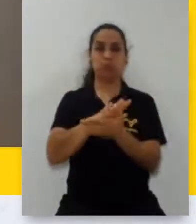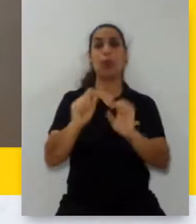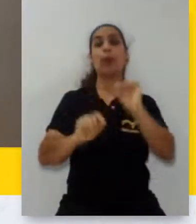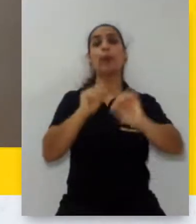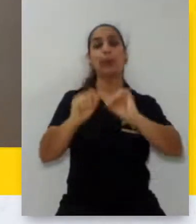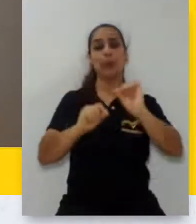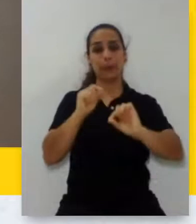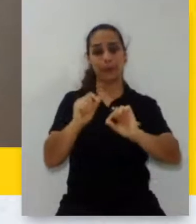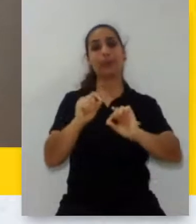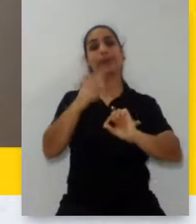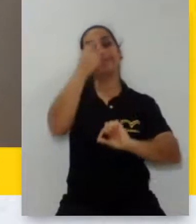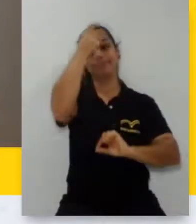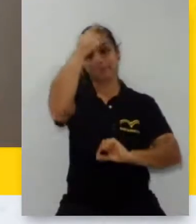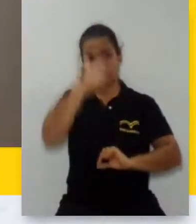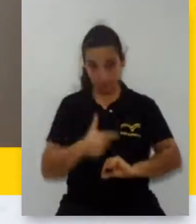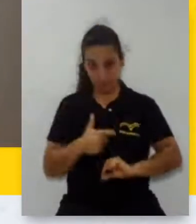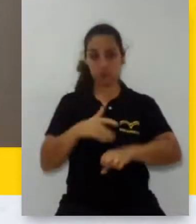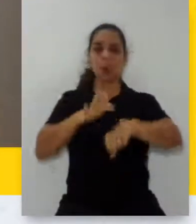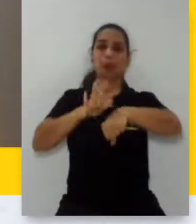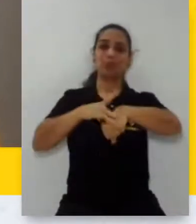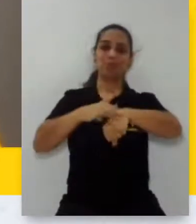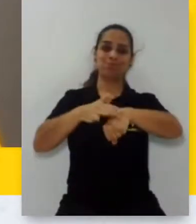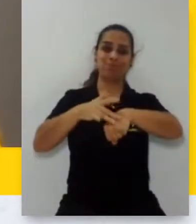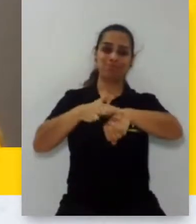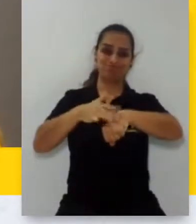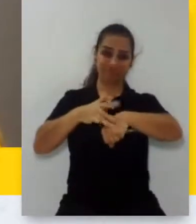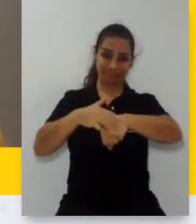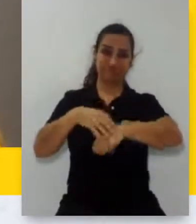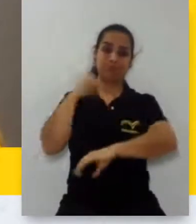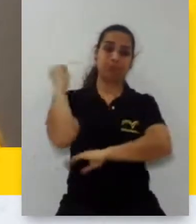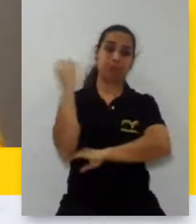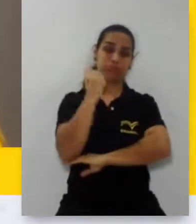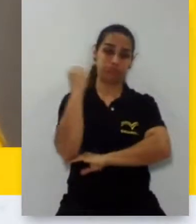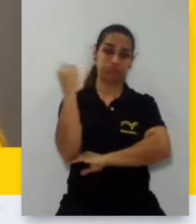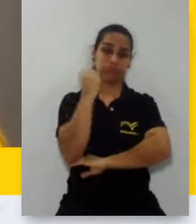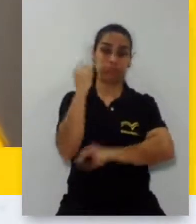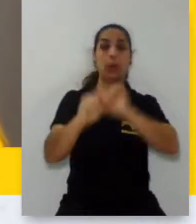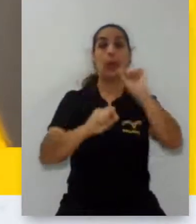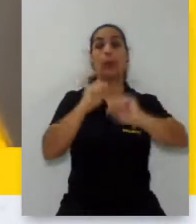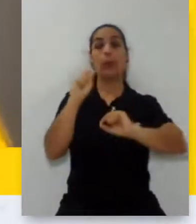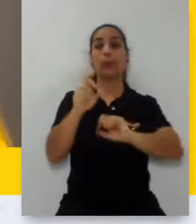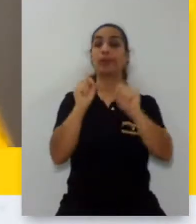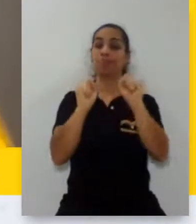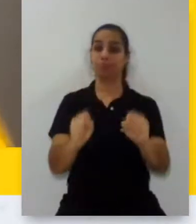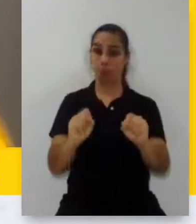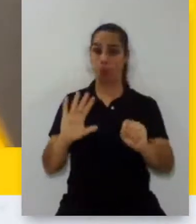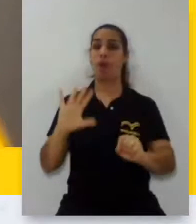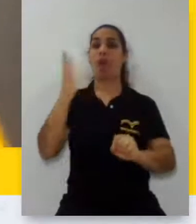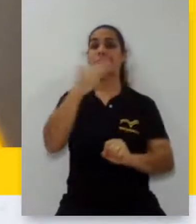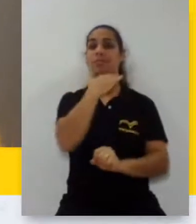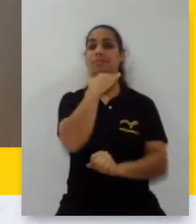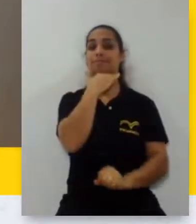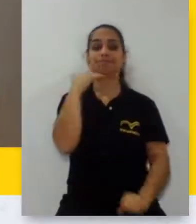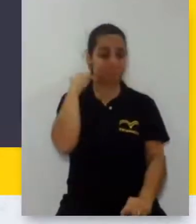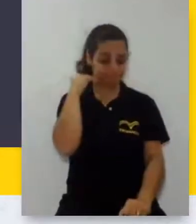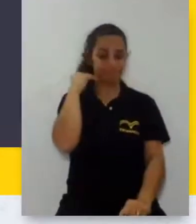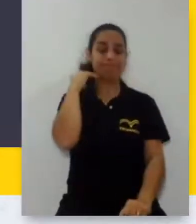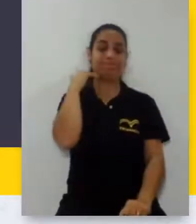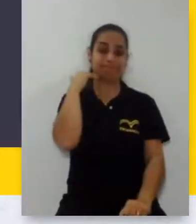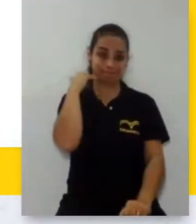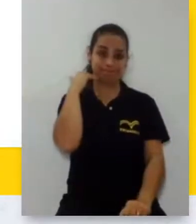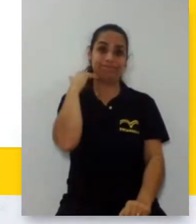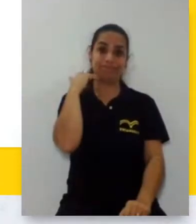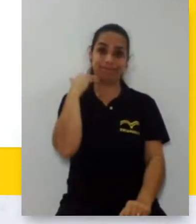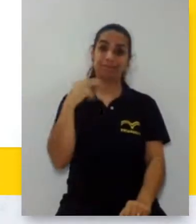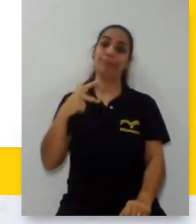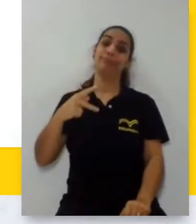doenças crônicas e, em casos mais graves, levando à morte. É isso, né, professor Paulo? Sim, infelizmente